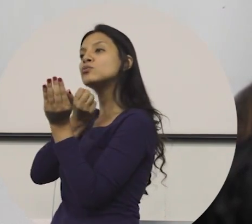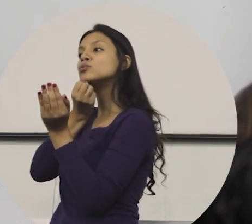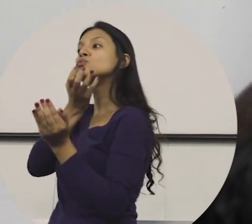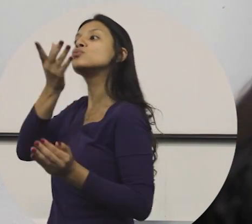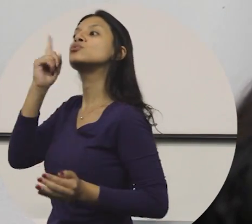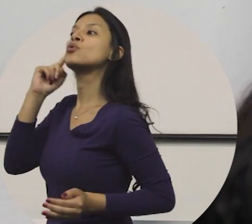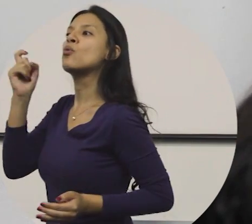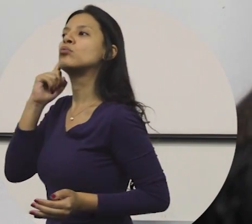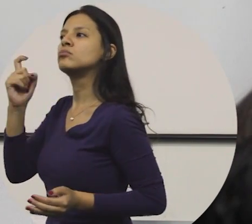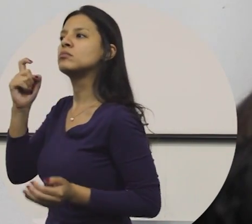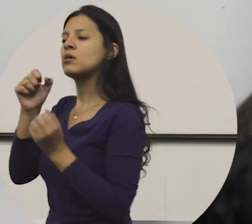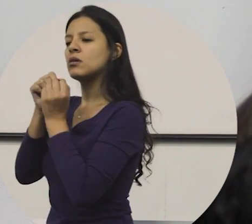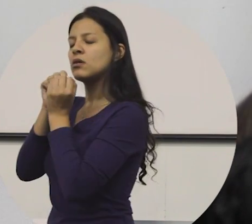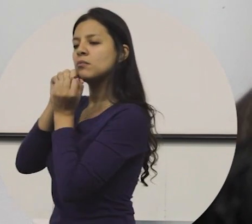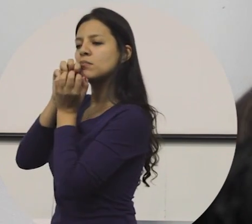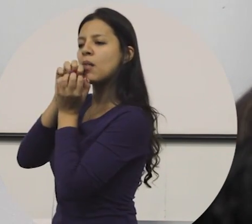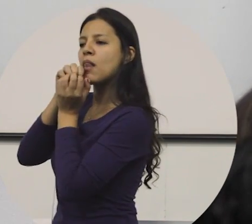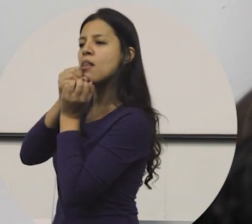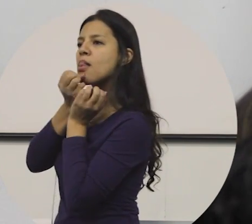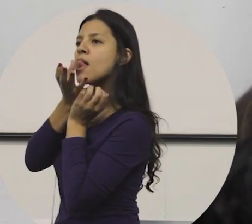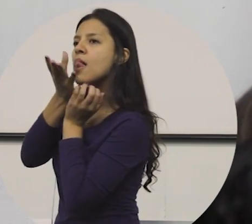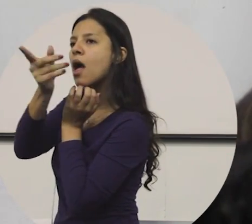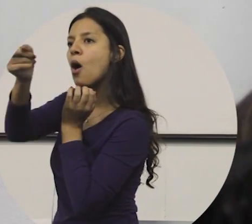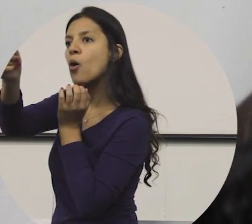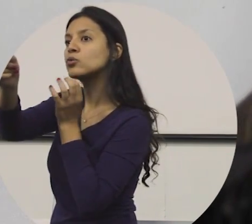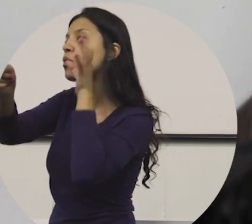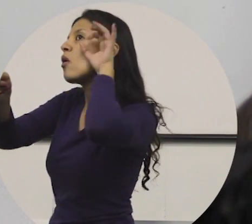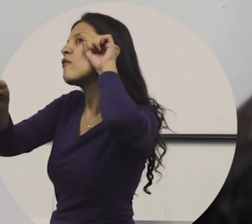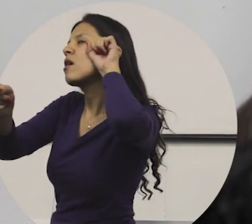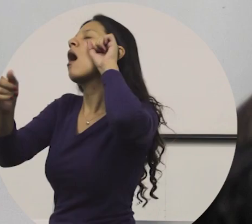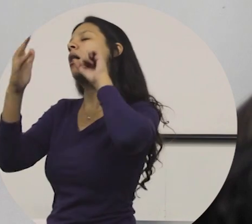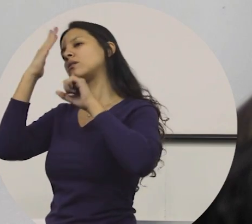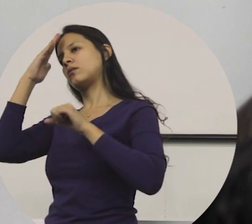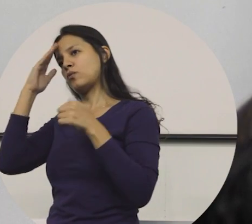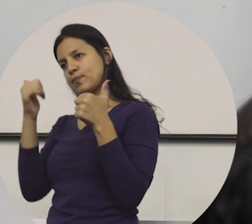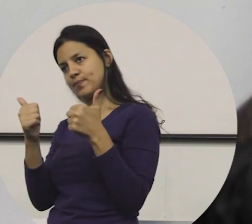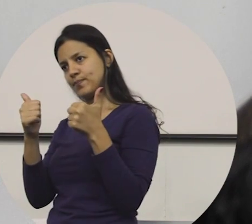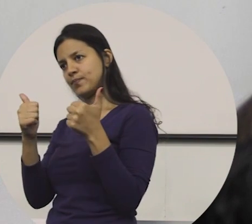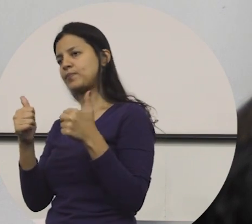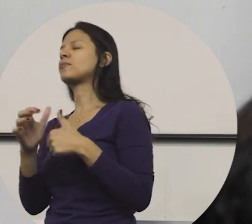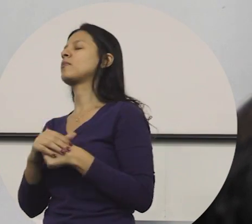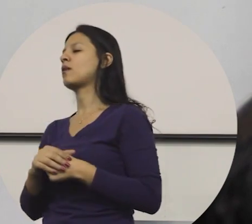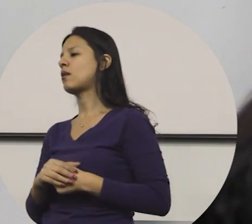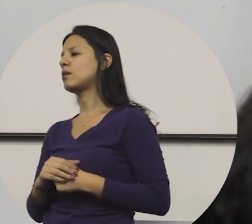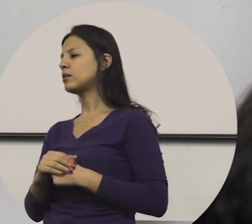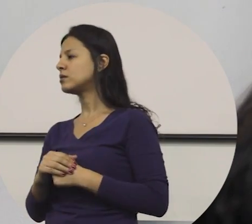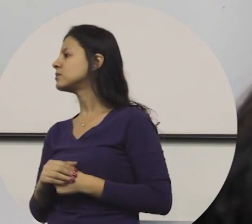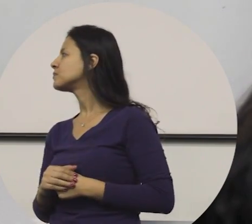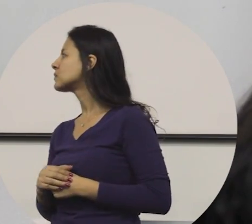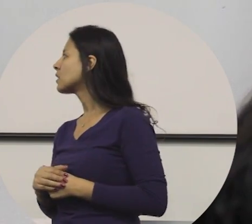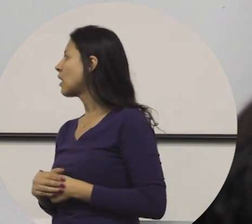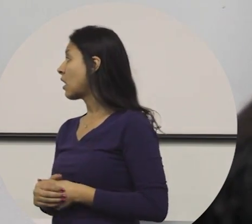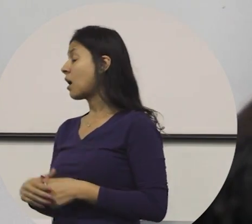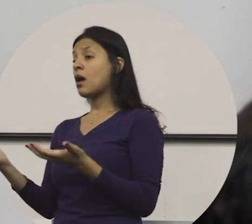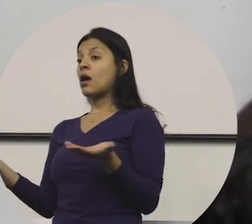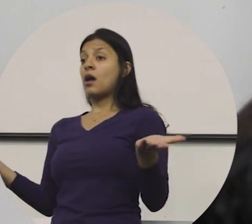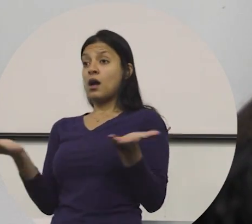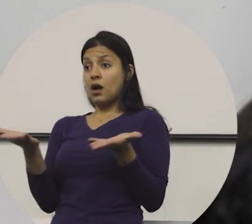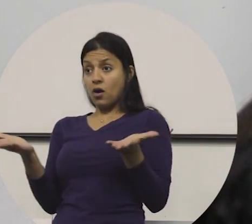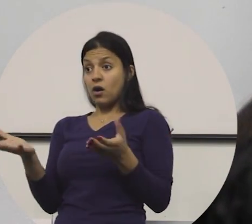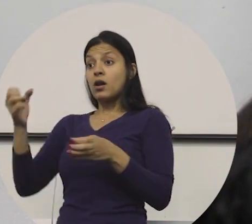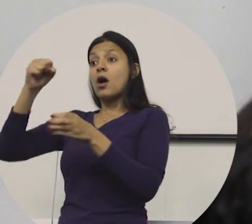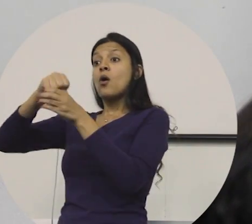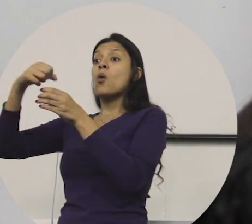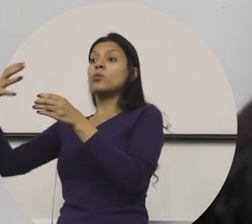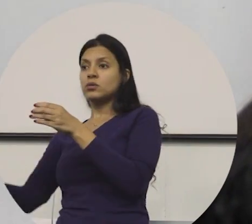que vai chegar no outro, certo? Ok. Agora vamos passar para o conteúdo. O